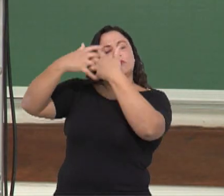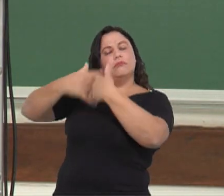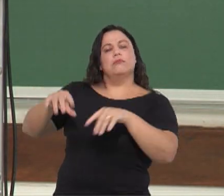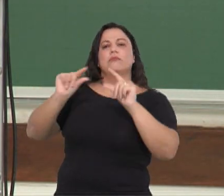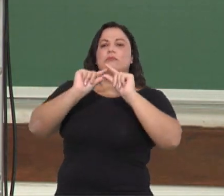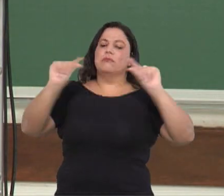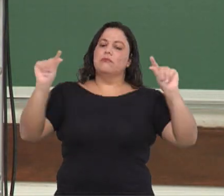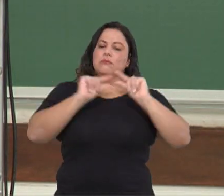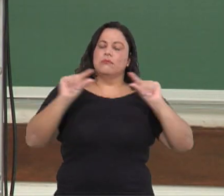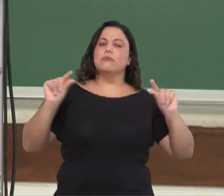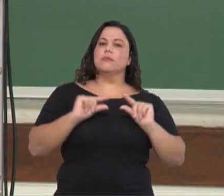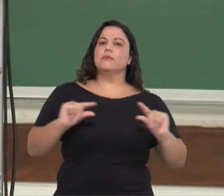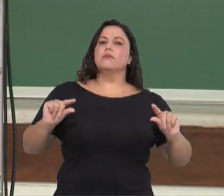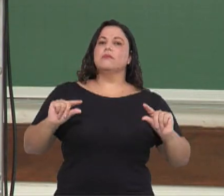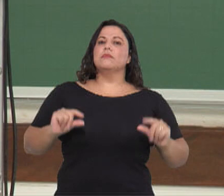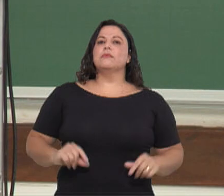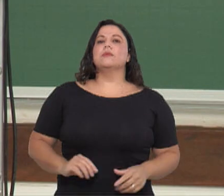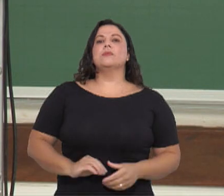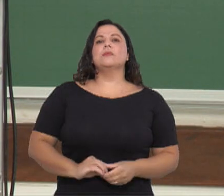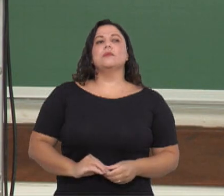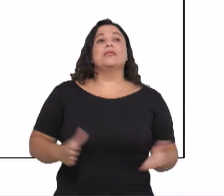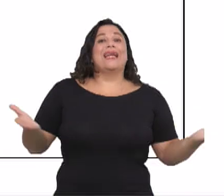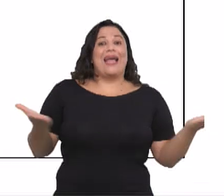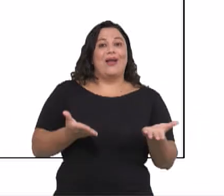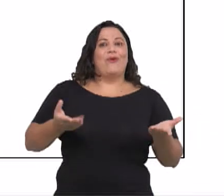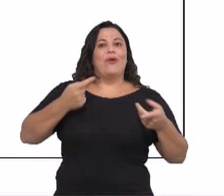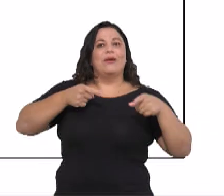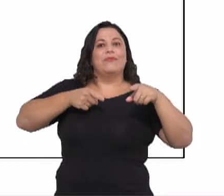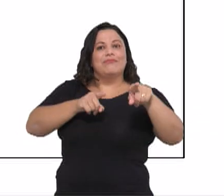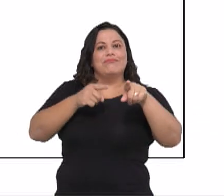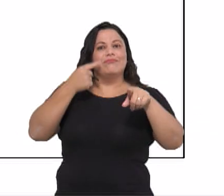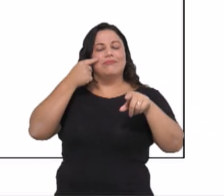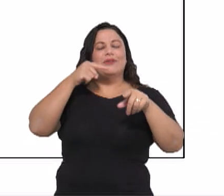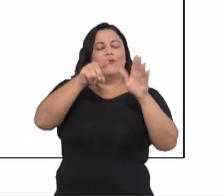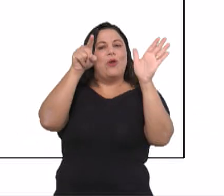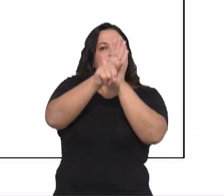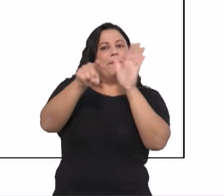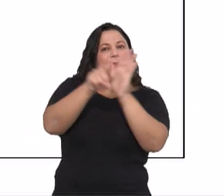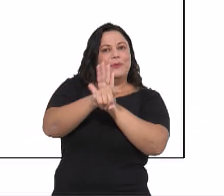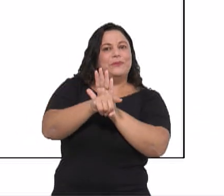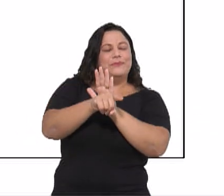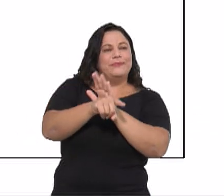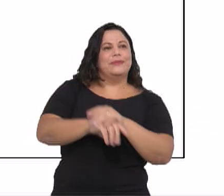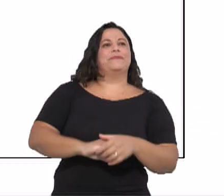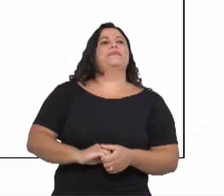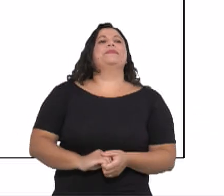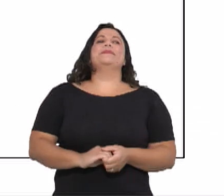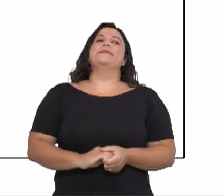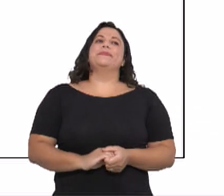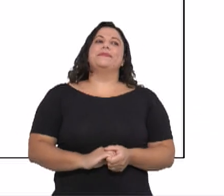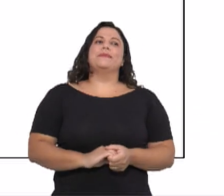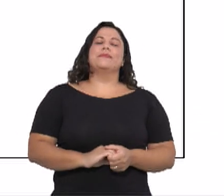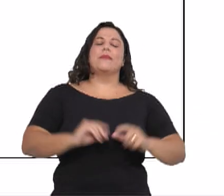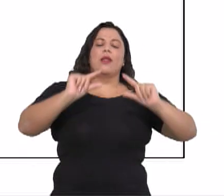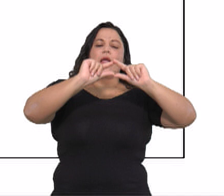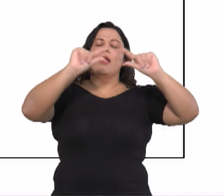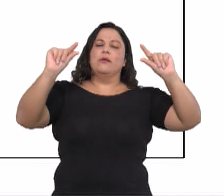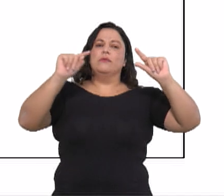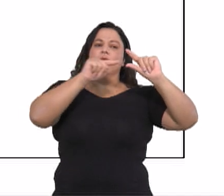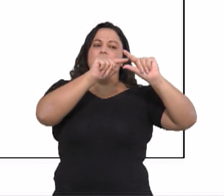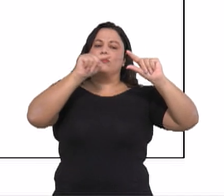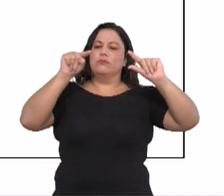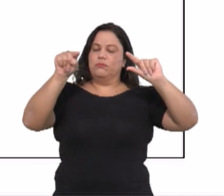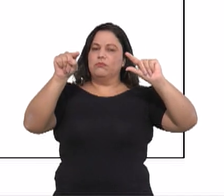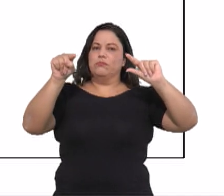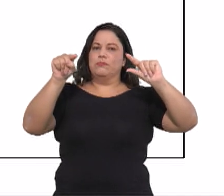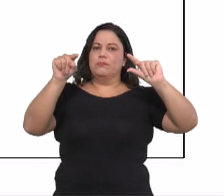ele colocou. Agora, um quiz para vocês. Nos períodos apresentados,